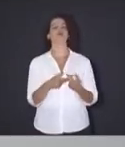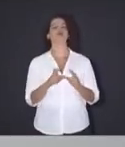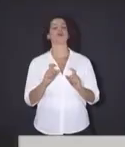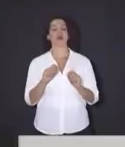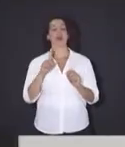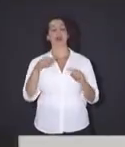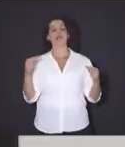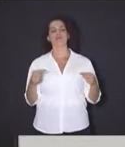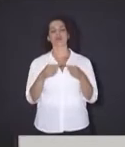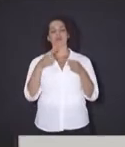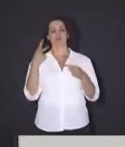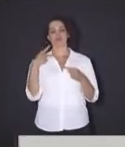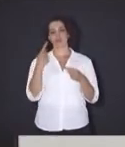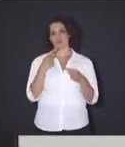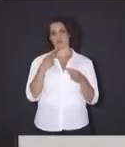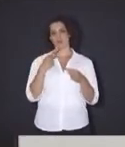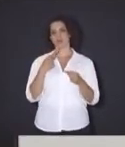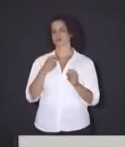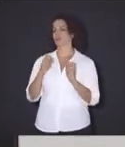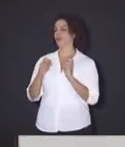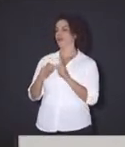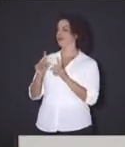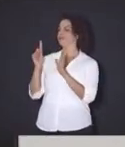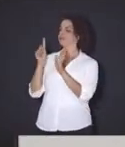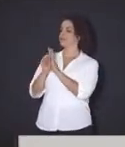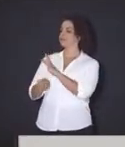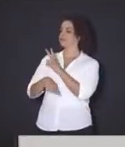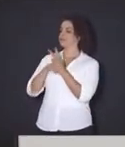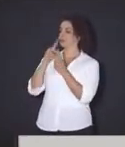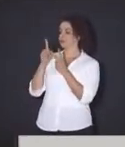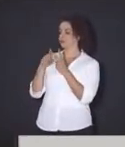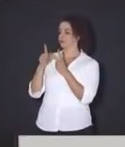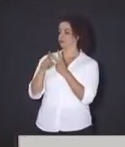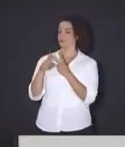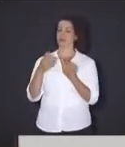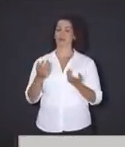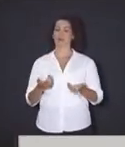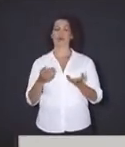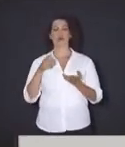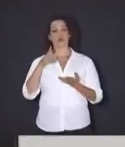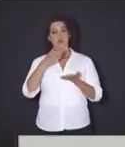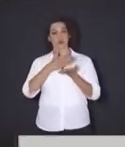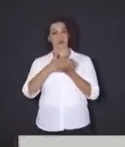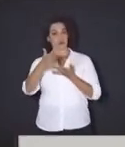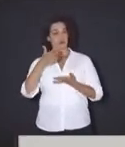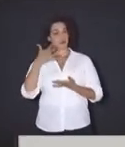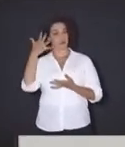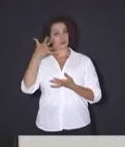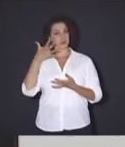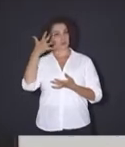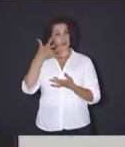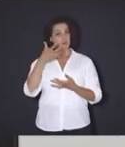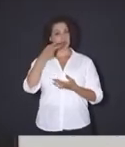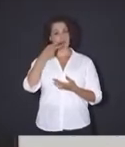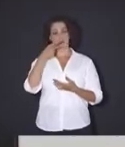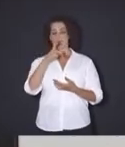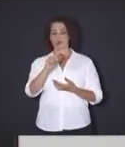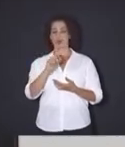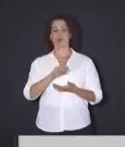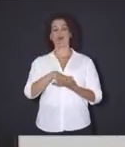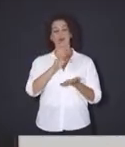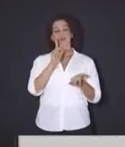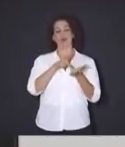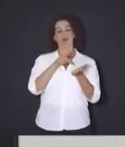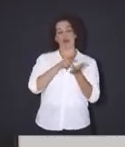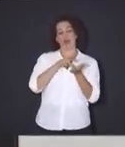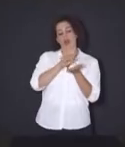time é o segundo questionamento é o seguinte você já iniciou a sua palestra falando daqui é verdade que a gente gasta mais do